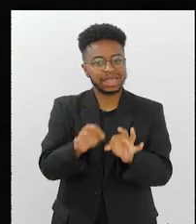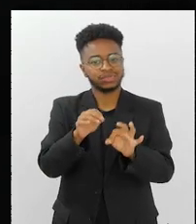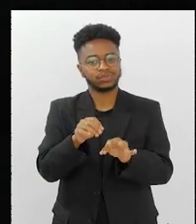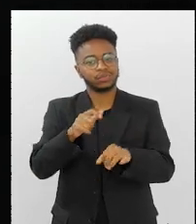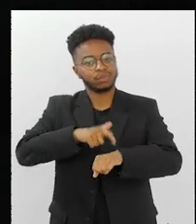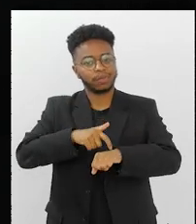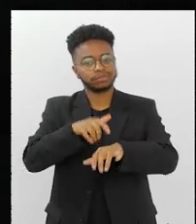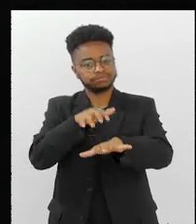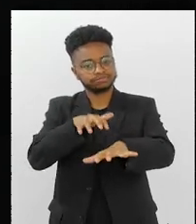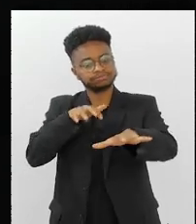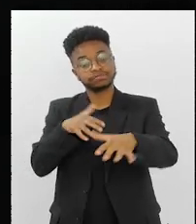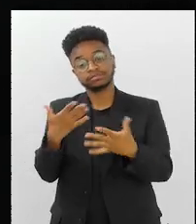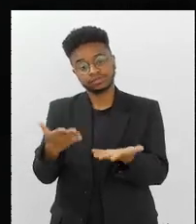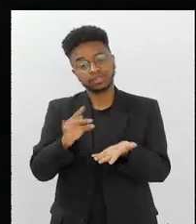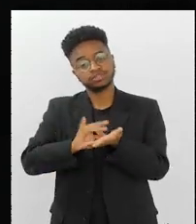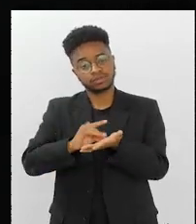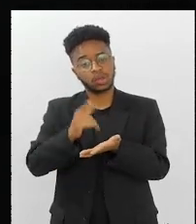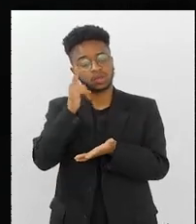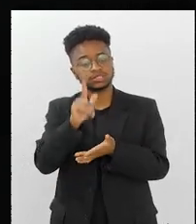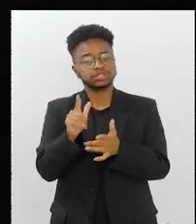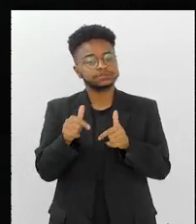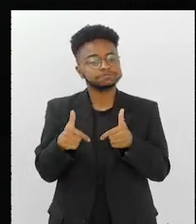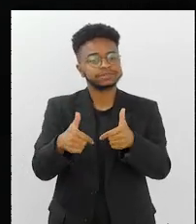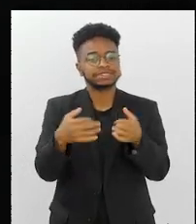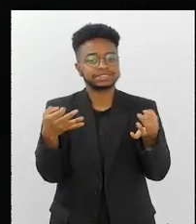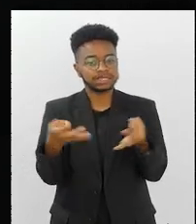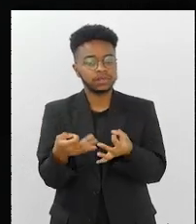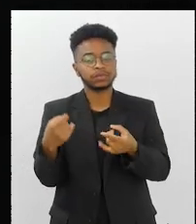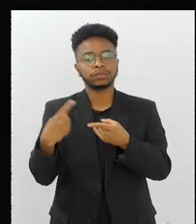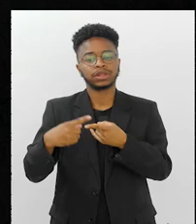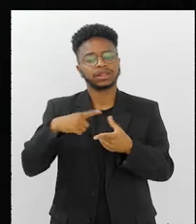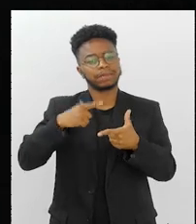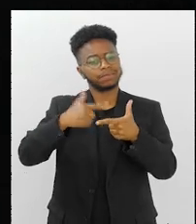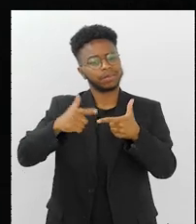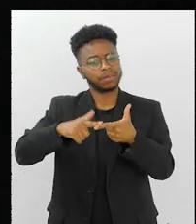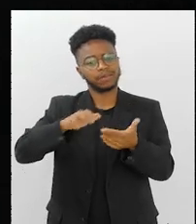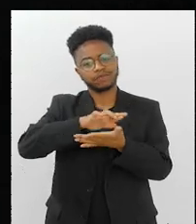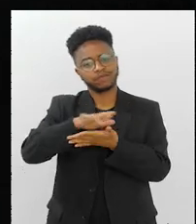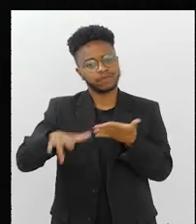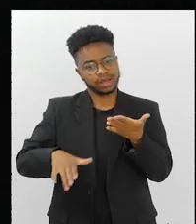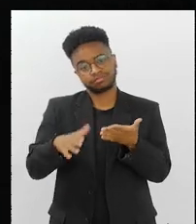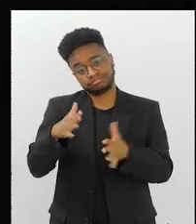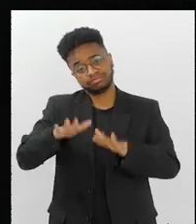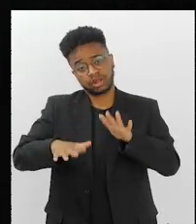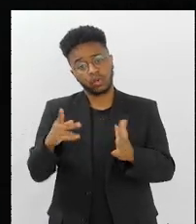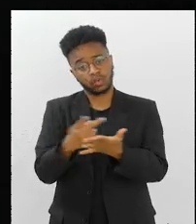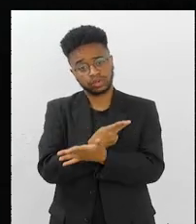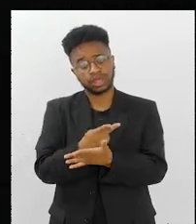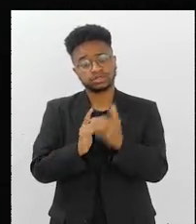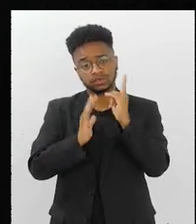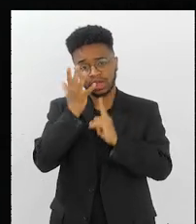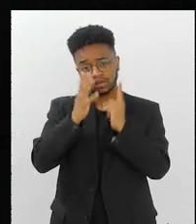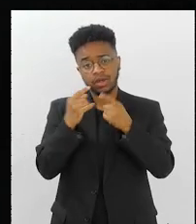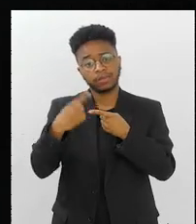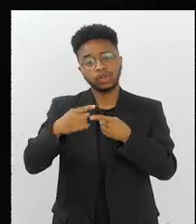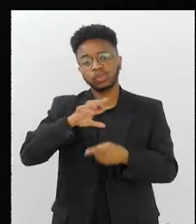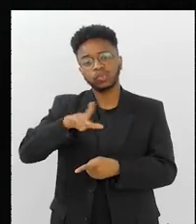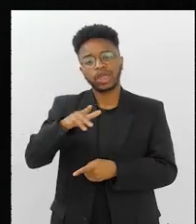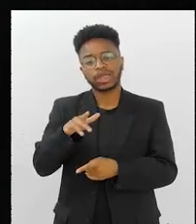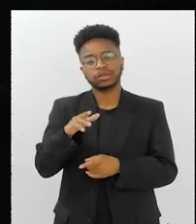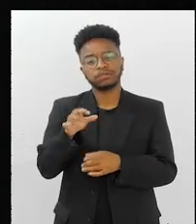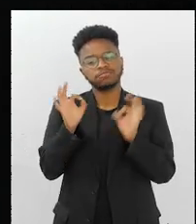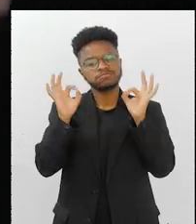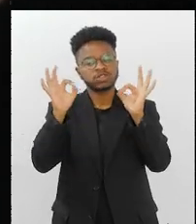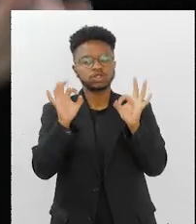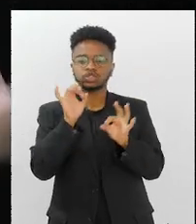certo desse desfile E aí justamente assim tudo deu certo tiveram todos os problemas que a gente normalmente tem no carnaval porque o carnaval